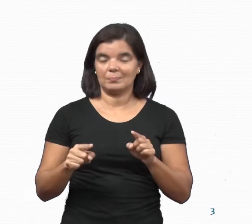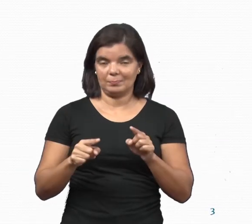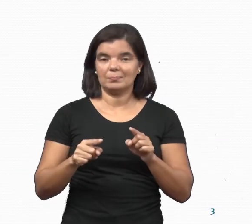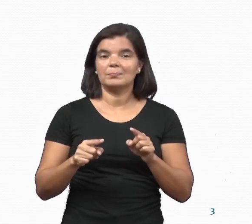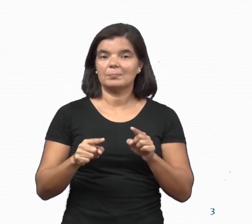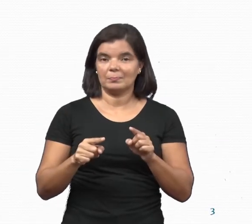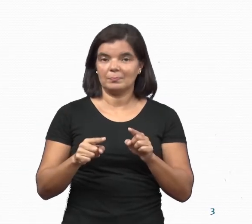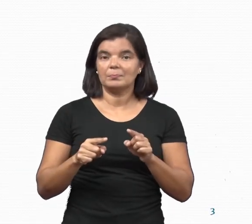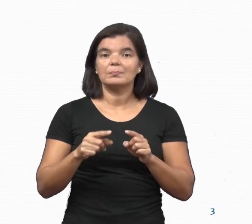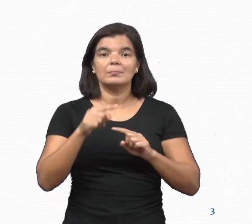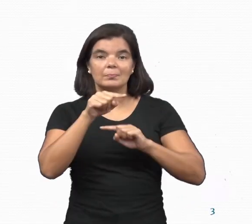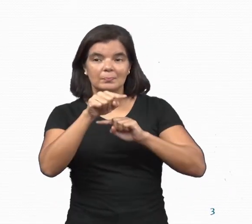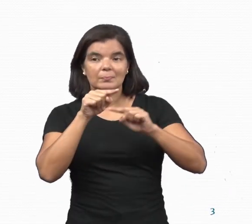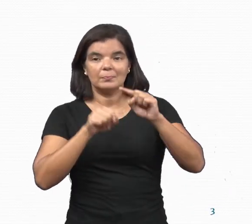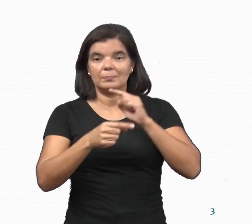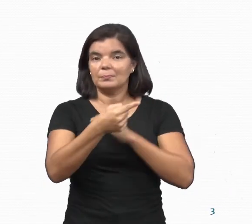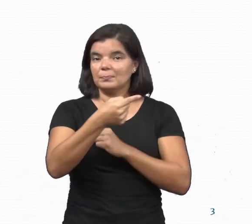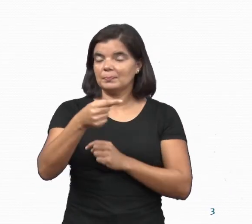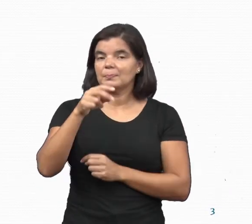menos 5.